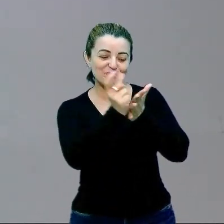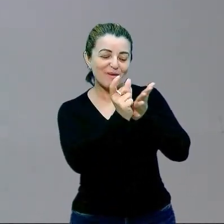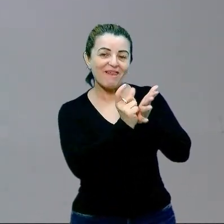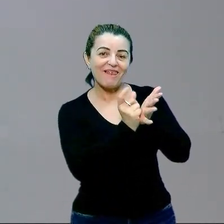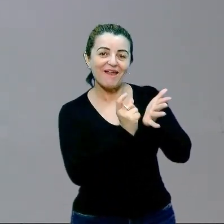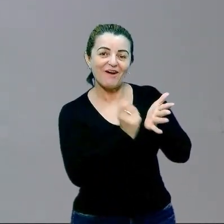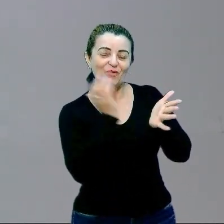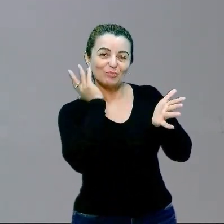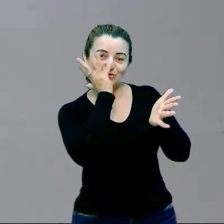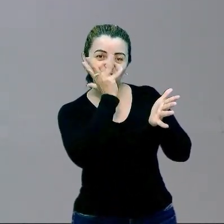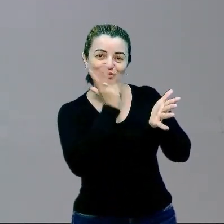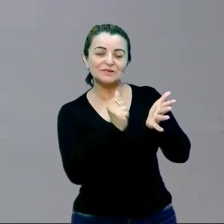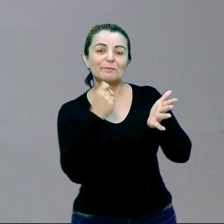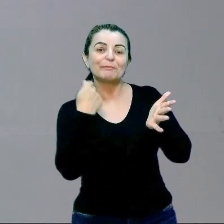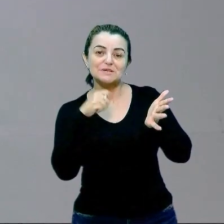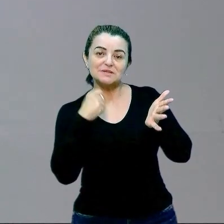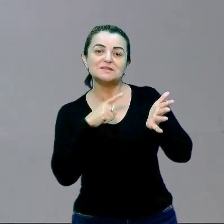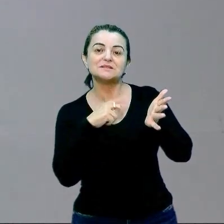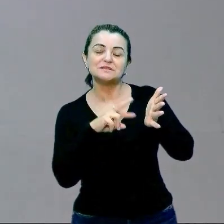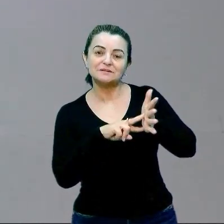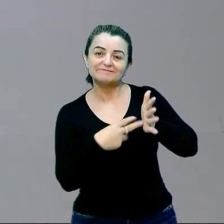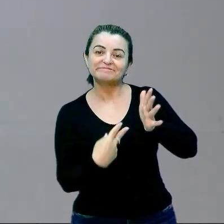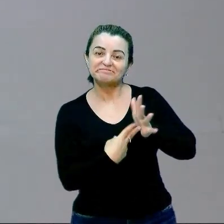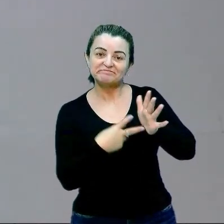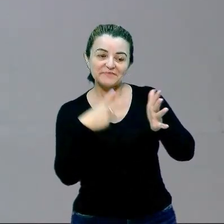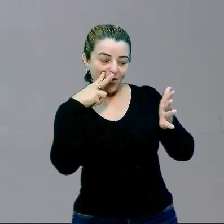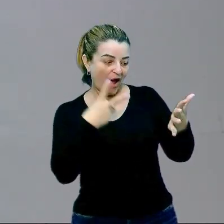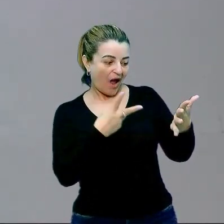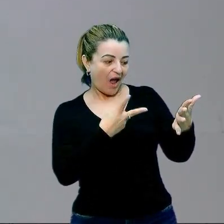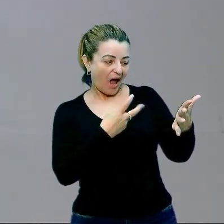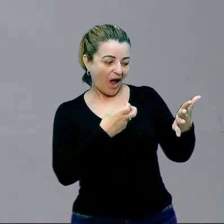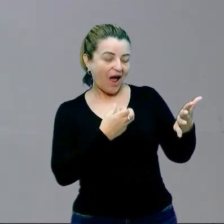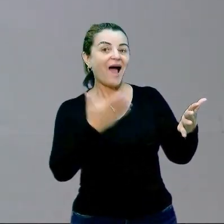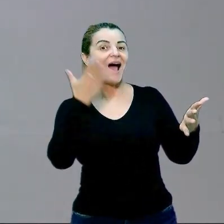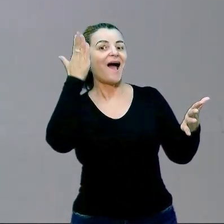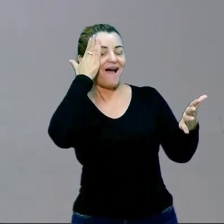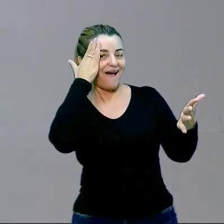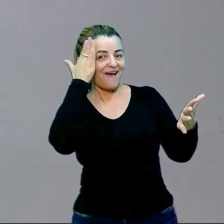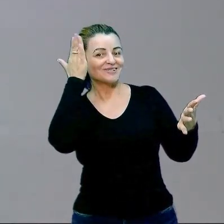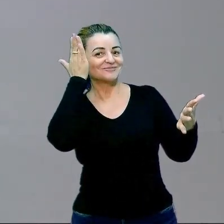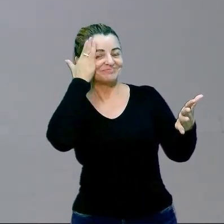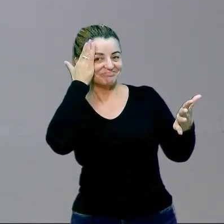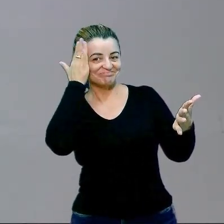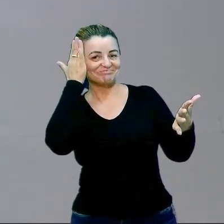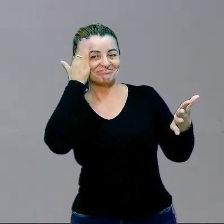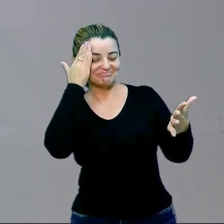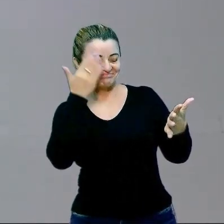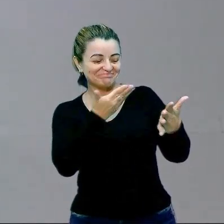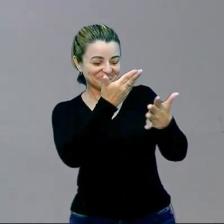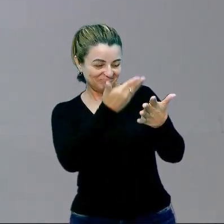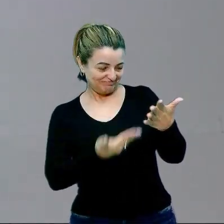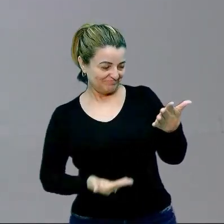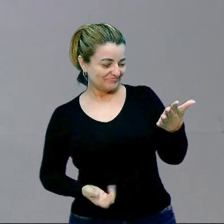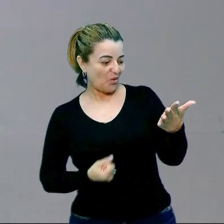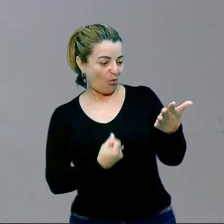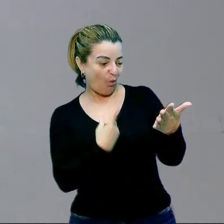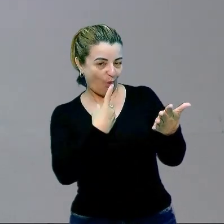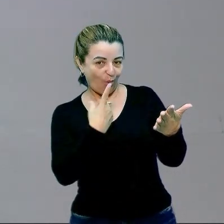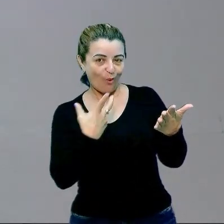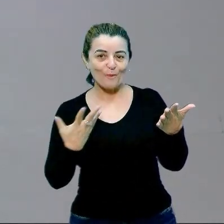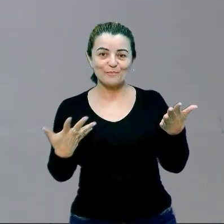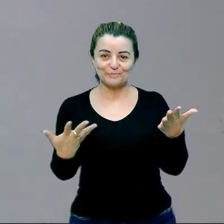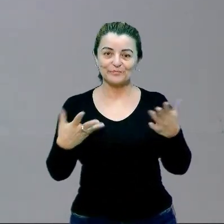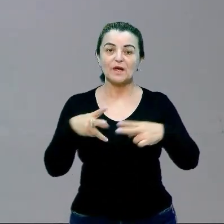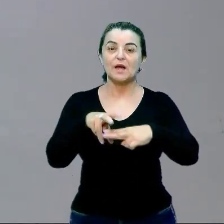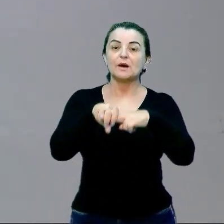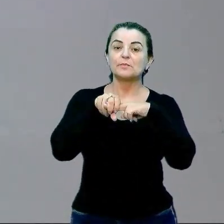bonitas, o ouvinte, o leitor, ele consegue estabelecer significado a partir da leitura. É